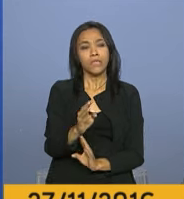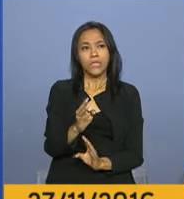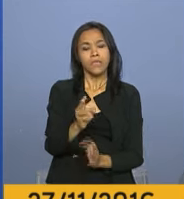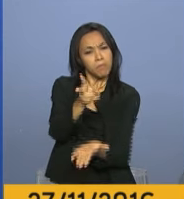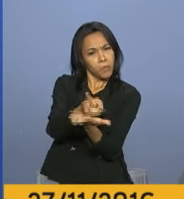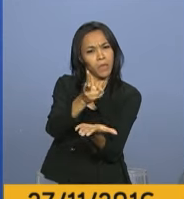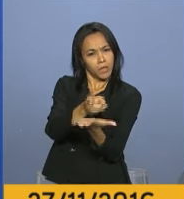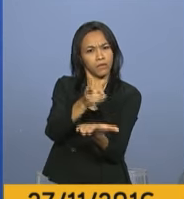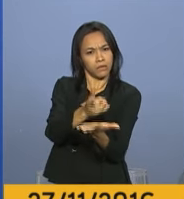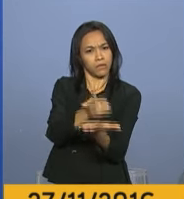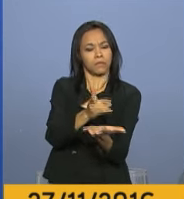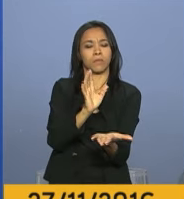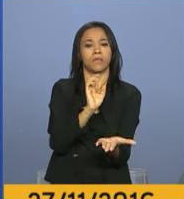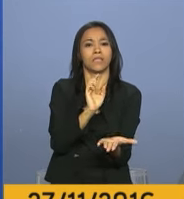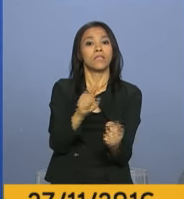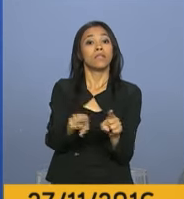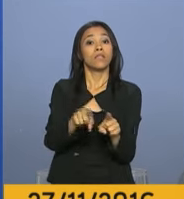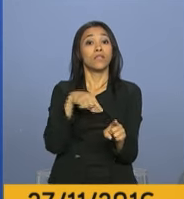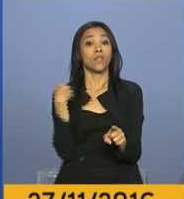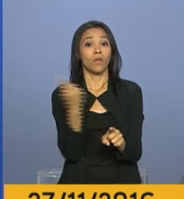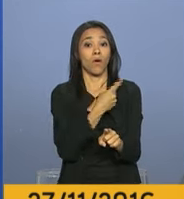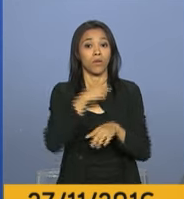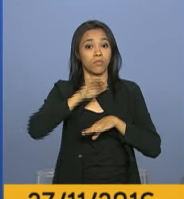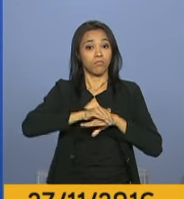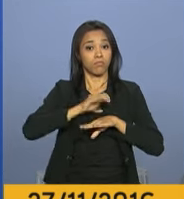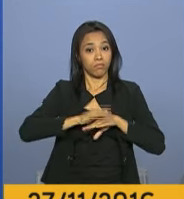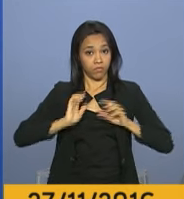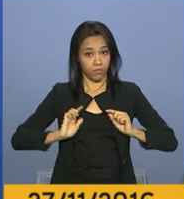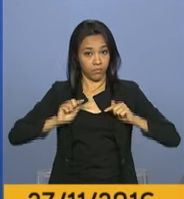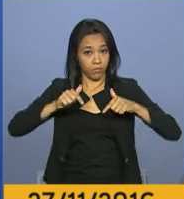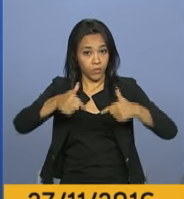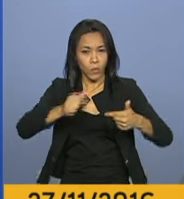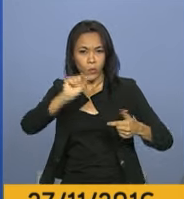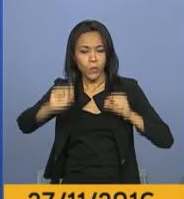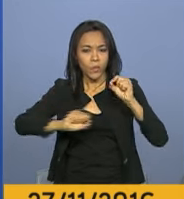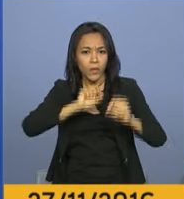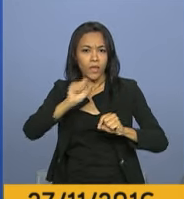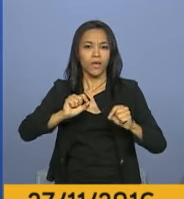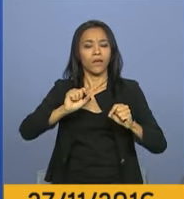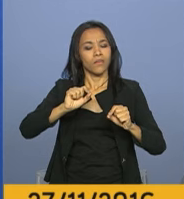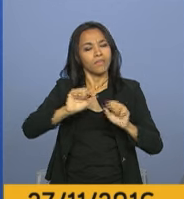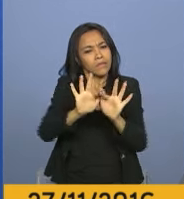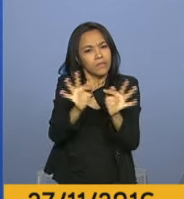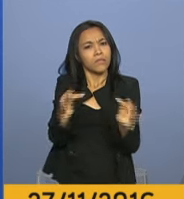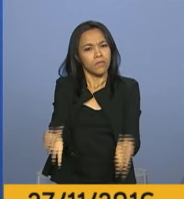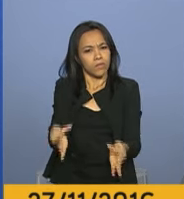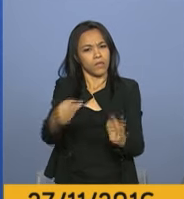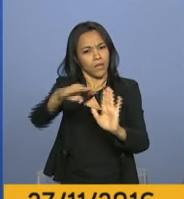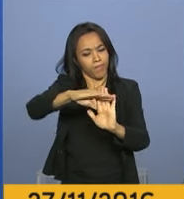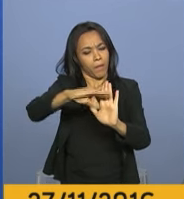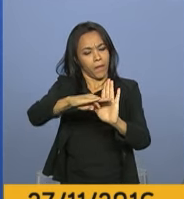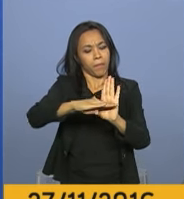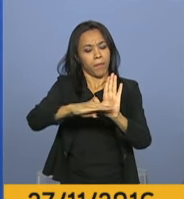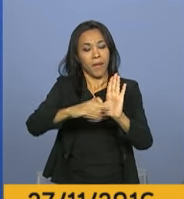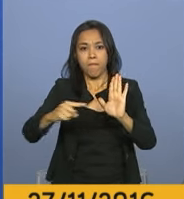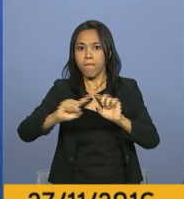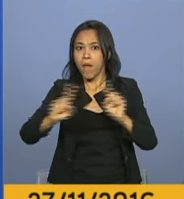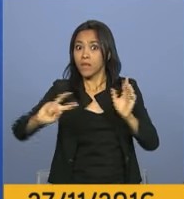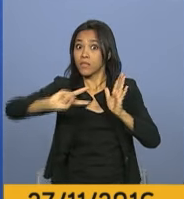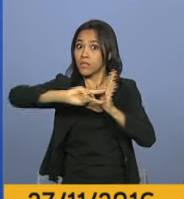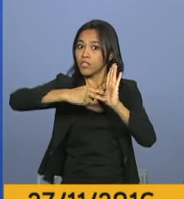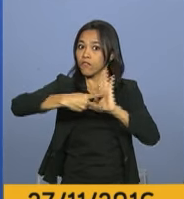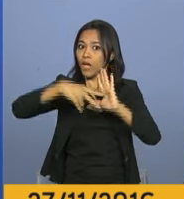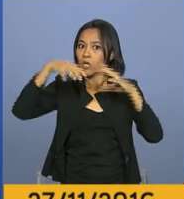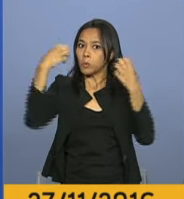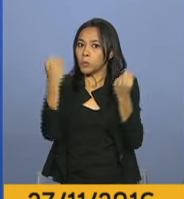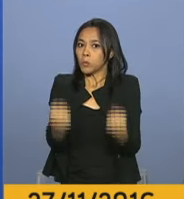tempo, veja que nós temos tomado medidas aparentemente singelas, mas de grande significação para a